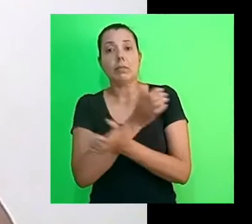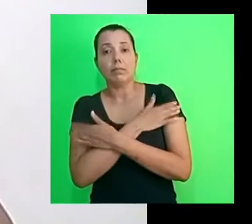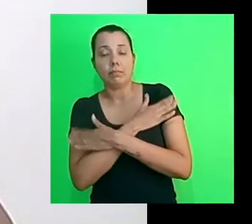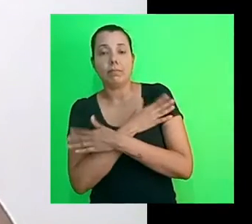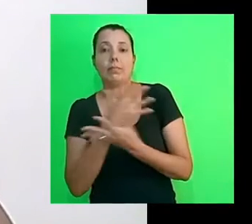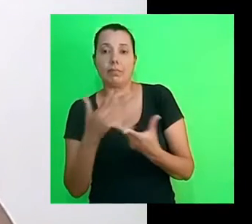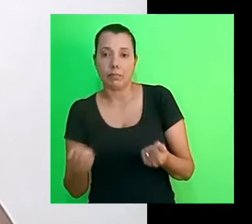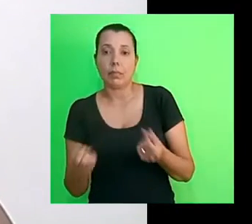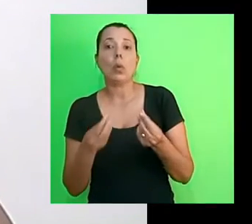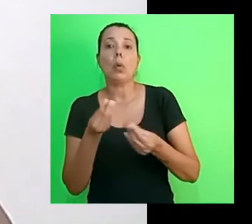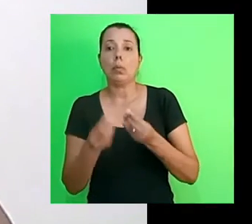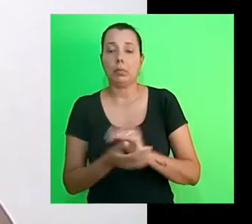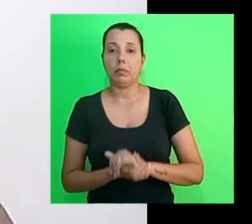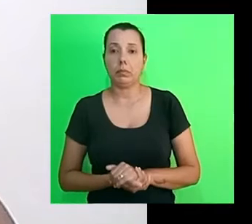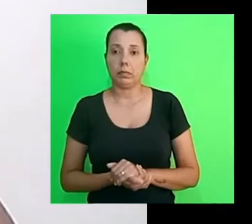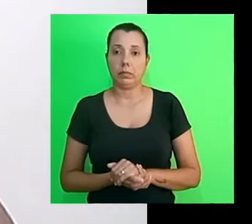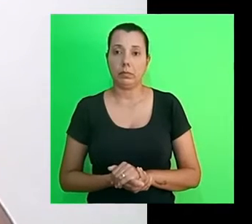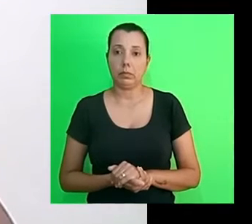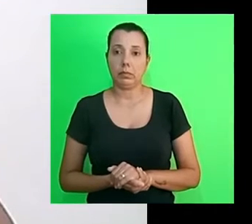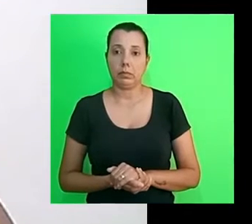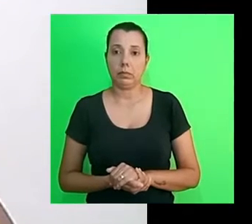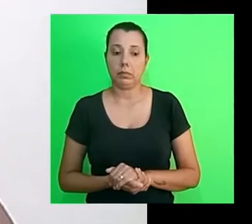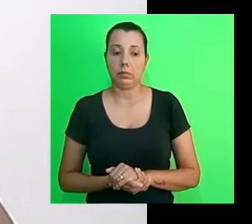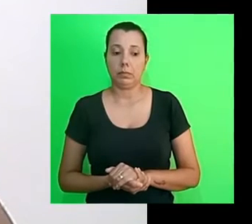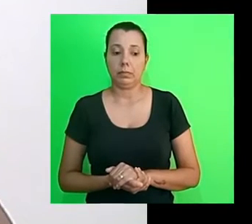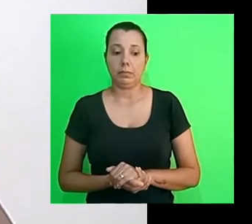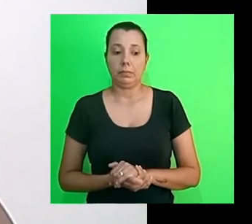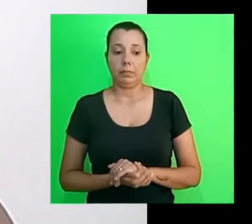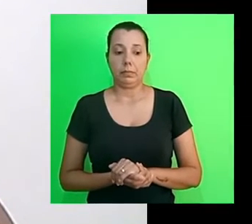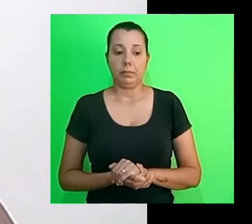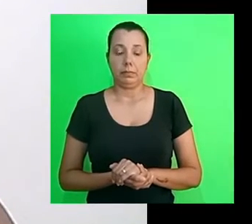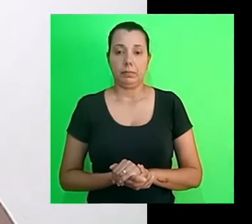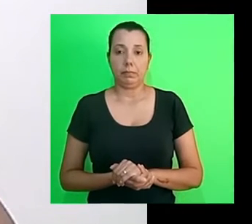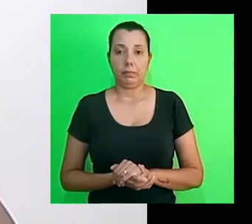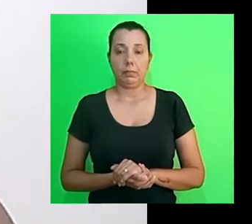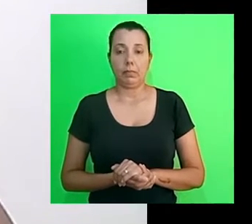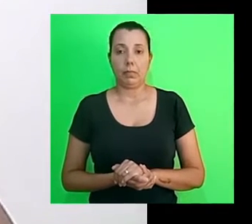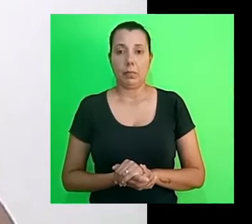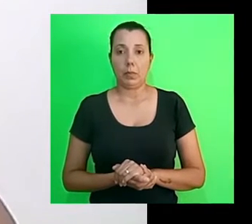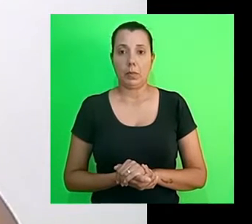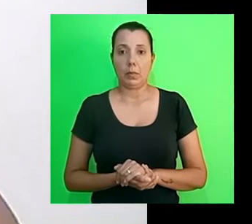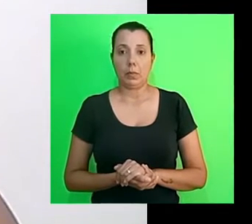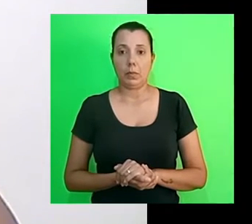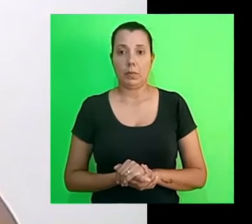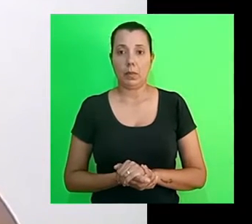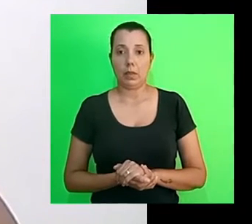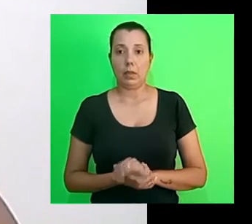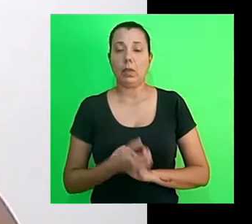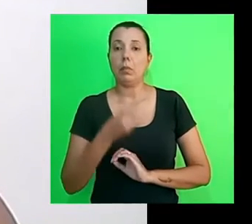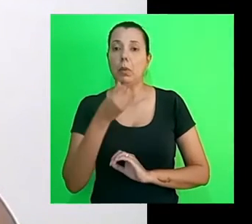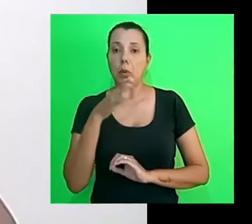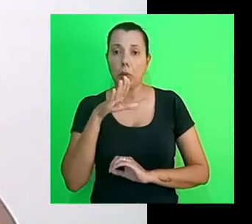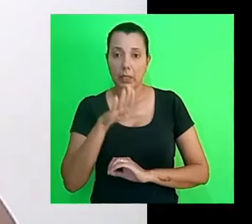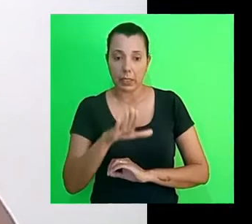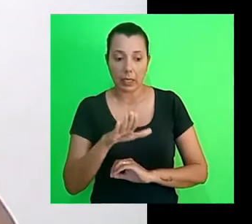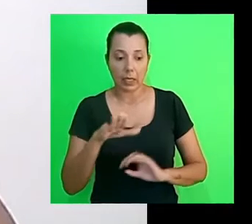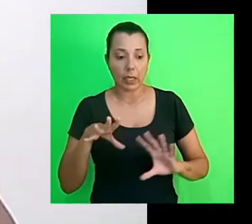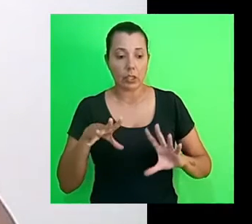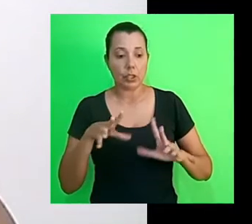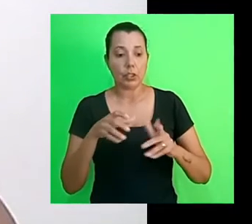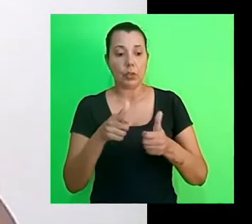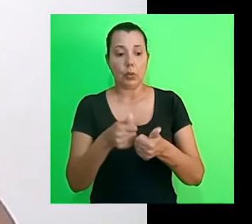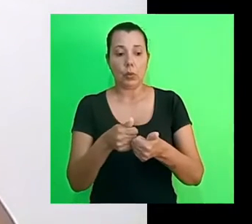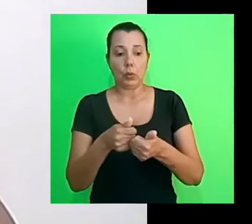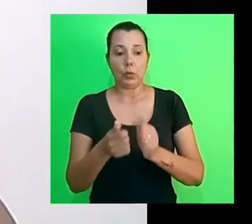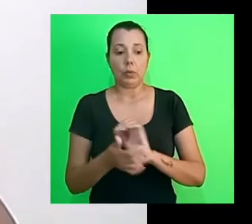e Tainá, que também tem dialogado aqui com a gente. Colegas, a